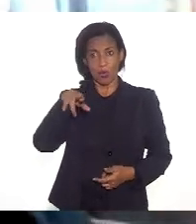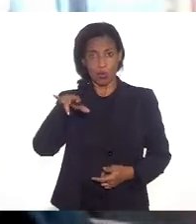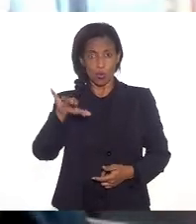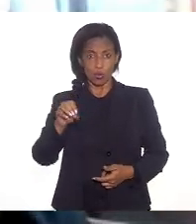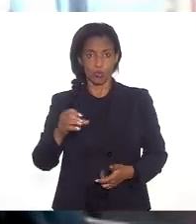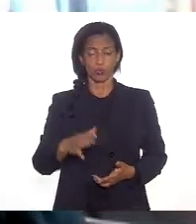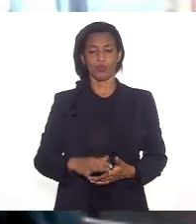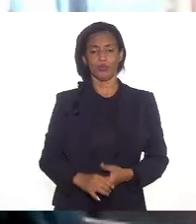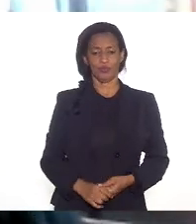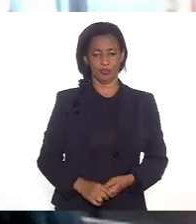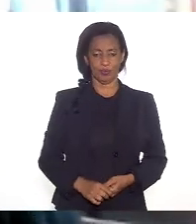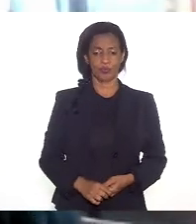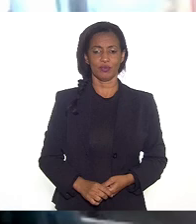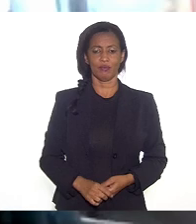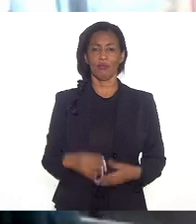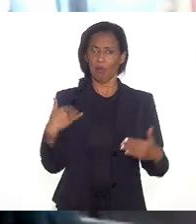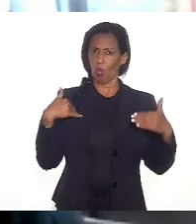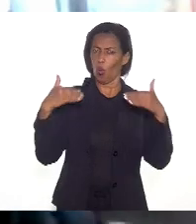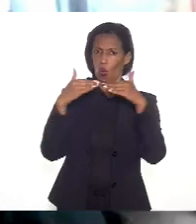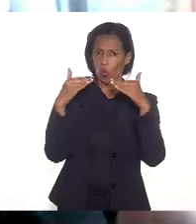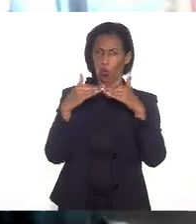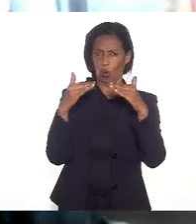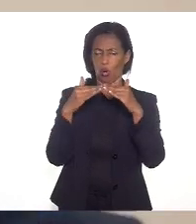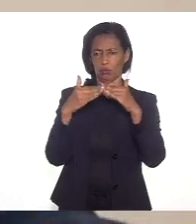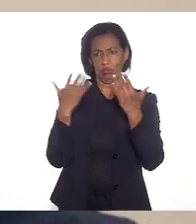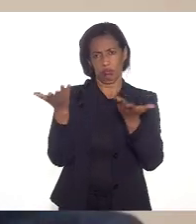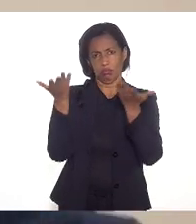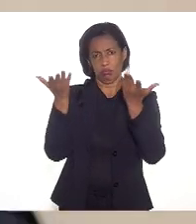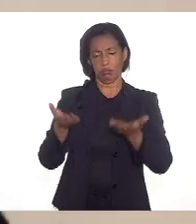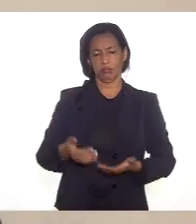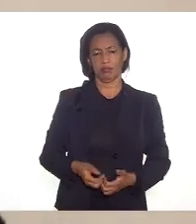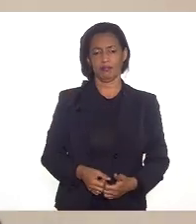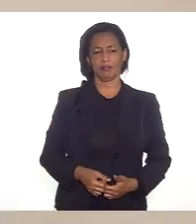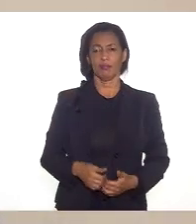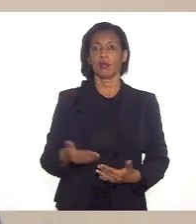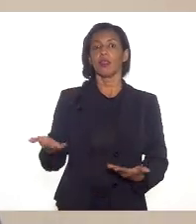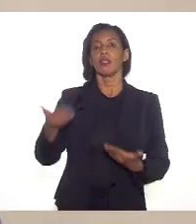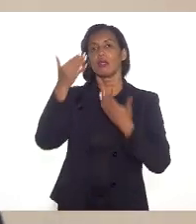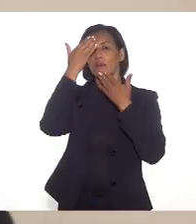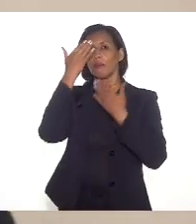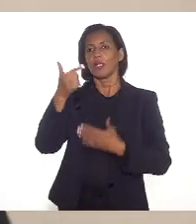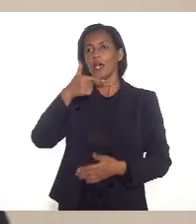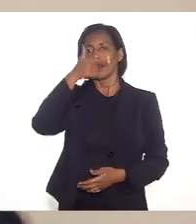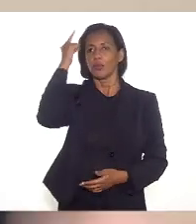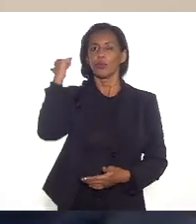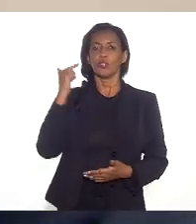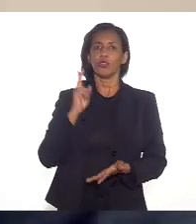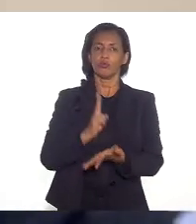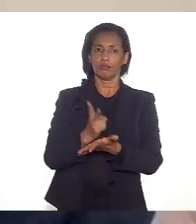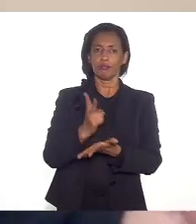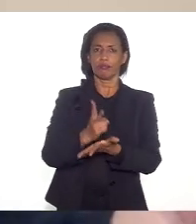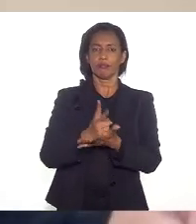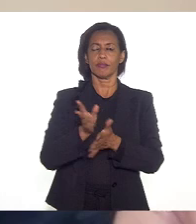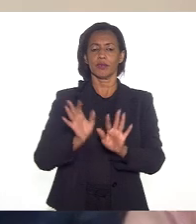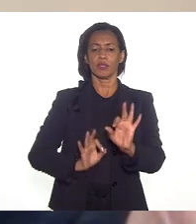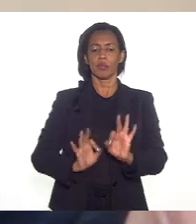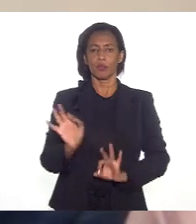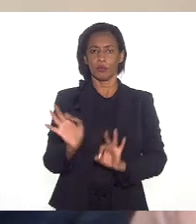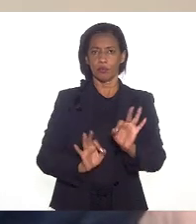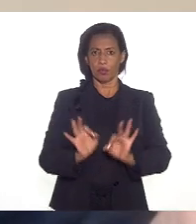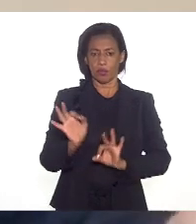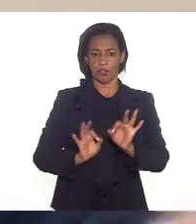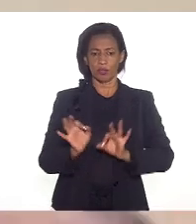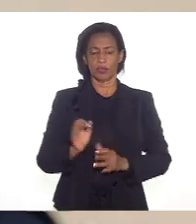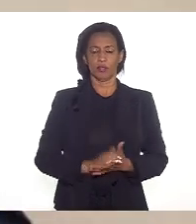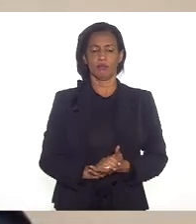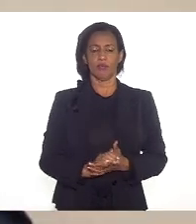Márcio Pacheco, Paulo e Amorim. Concordo. Obrigado. Obrigado, deputado Luiz. Obrigado. Seguimos, então, o projeto, as